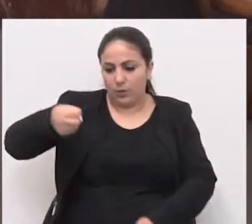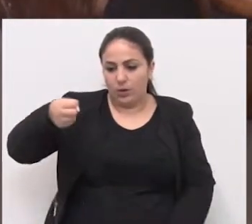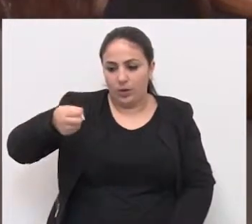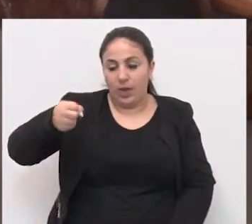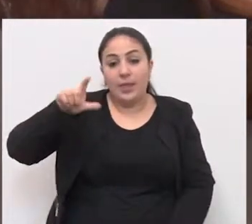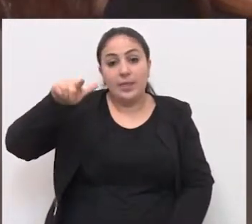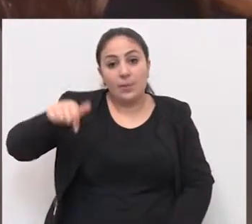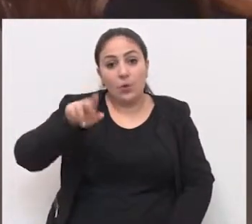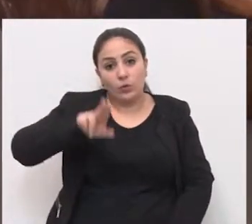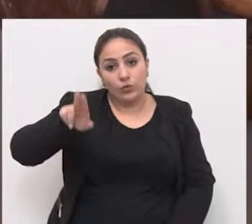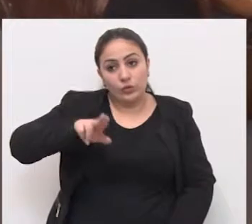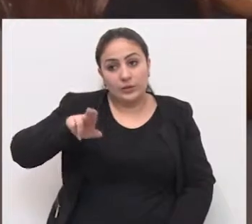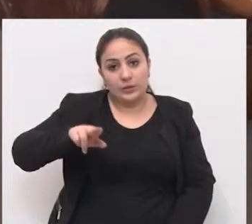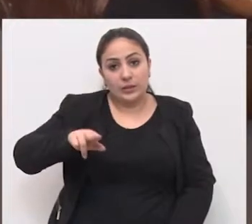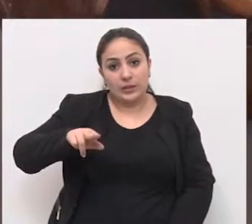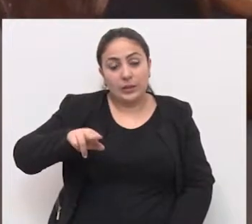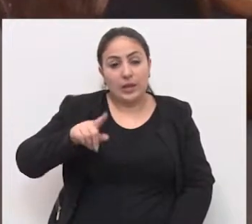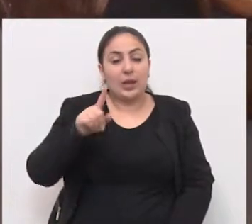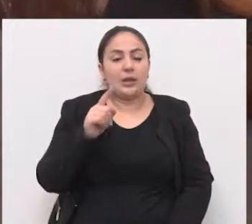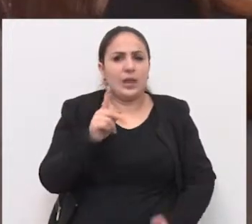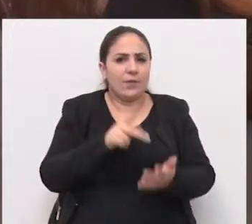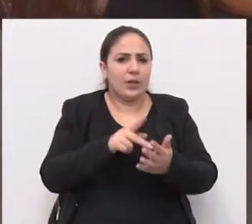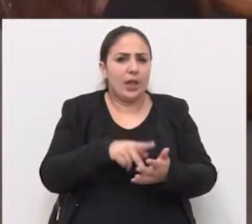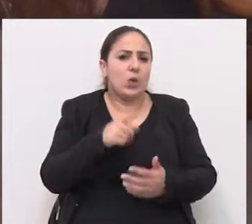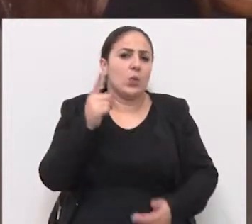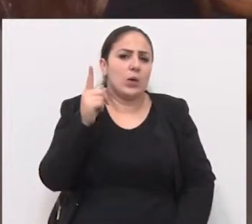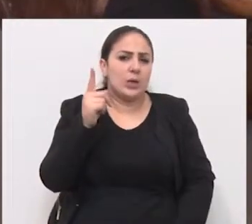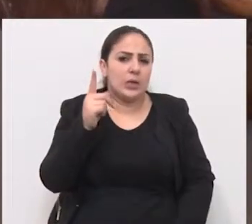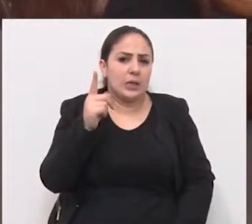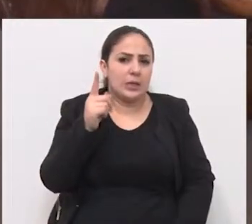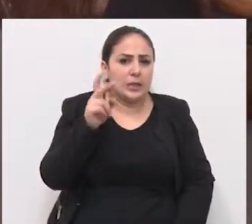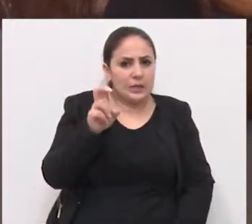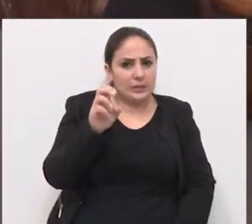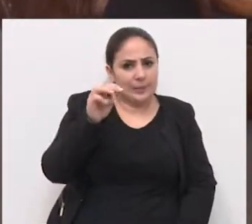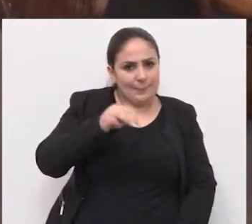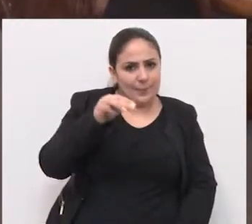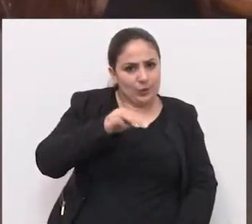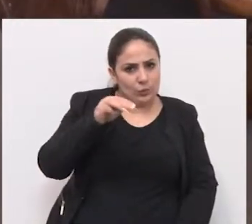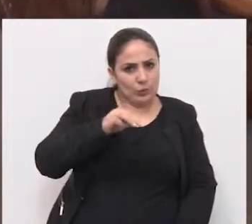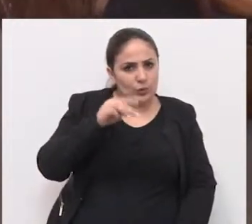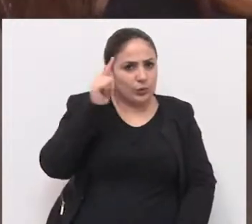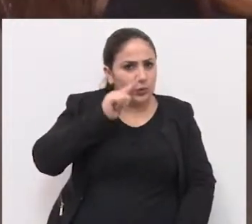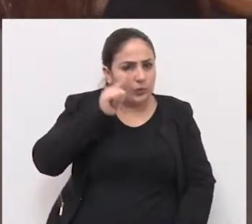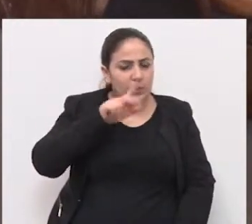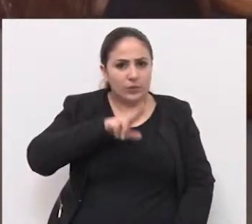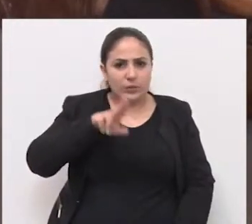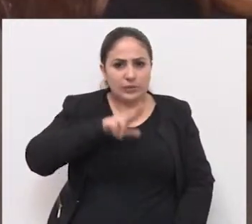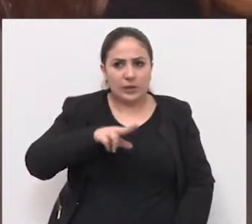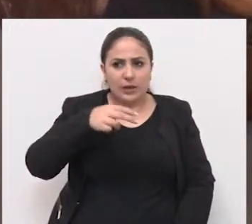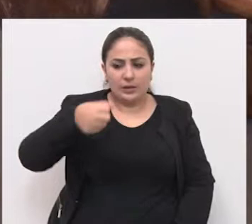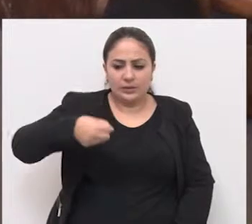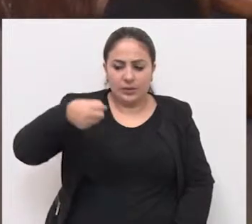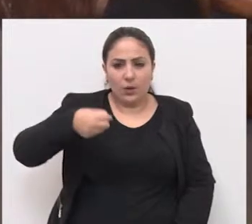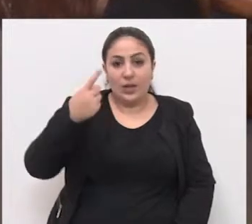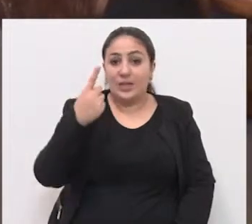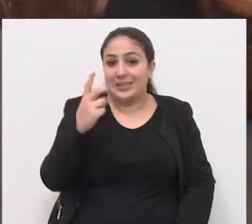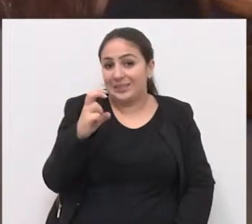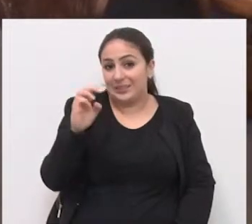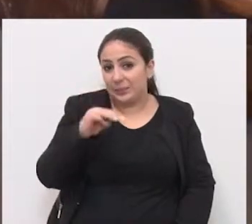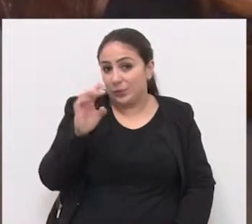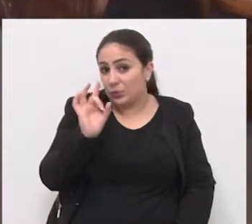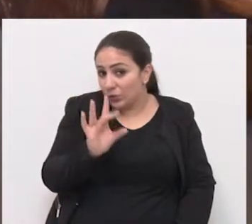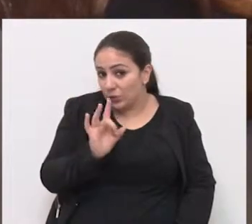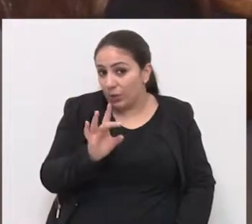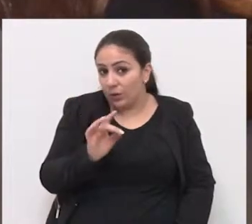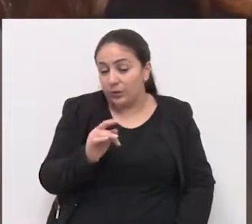depois faça a reutilização, chega a ser 15 minutos. Na realidade, o tempo de utilidade que um cidadão tem para uma sacola é